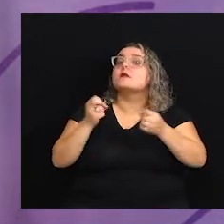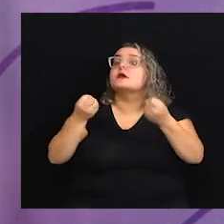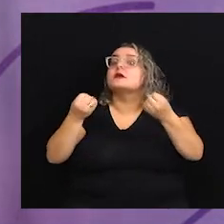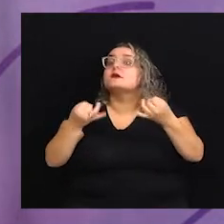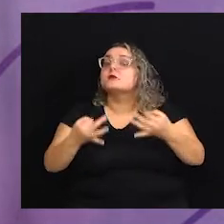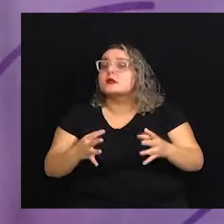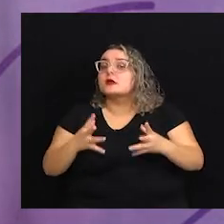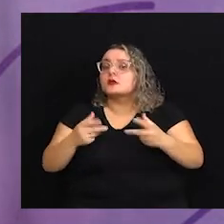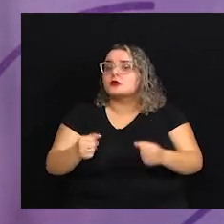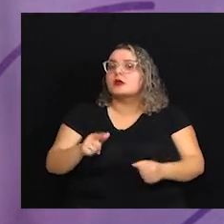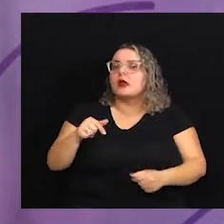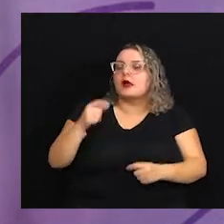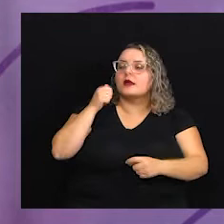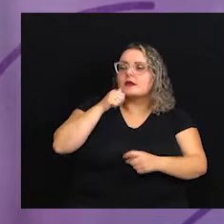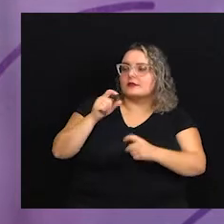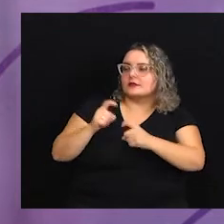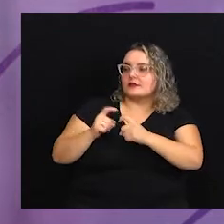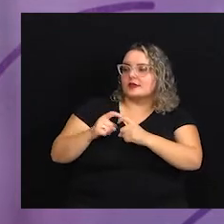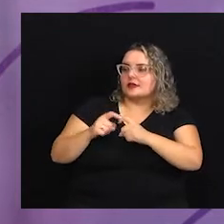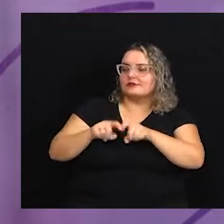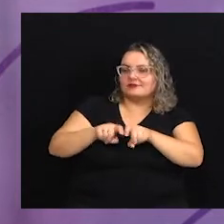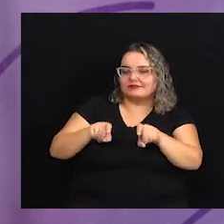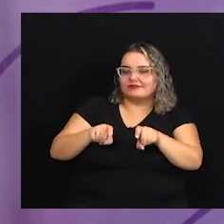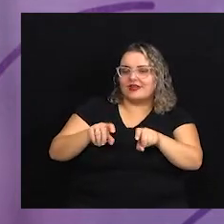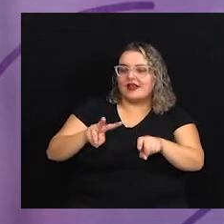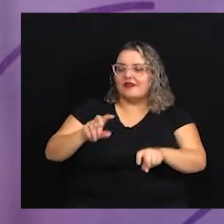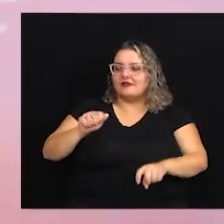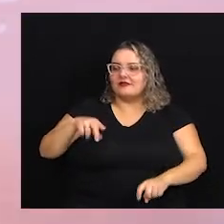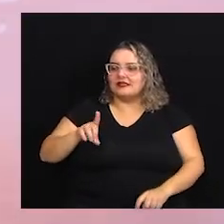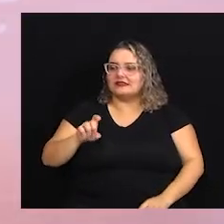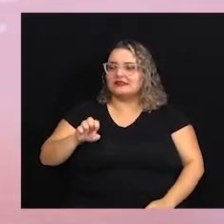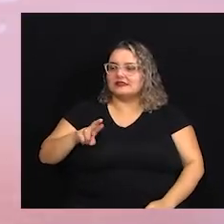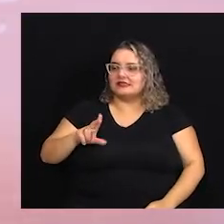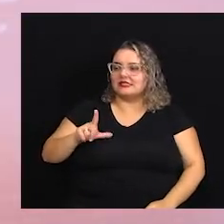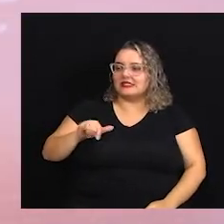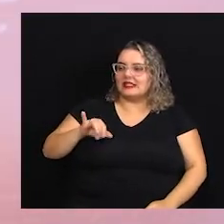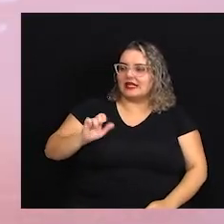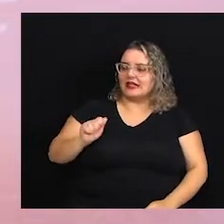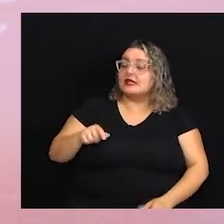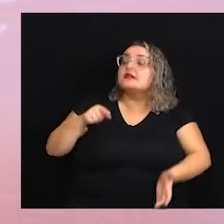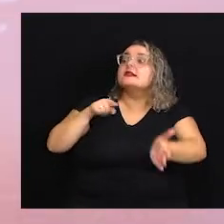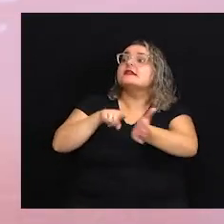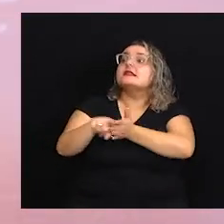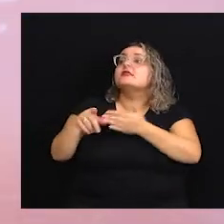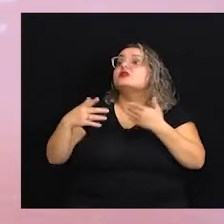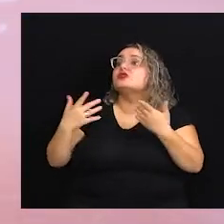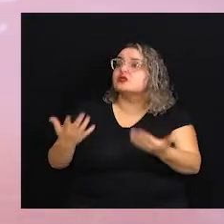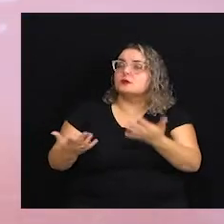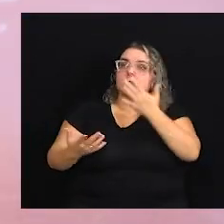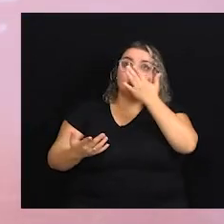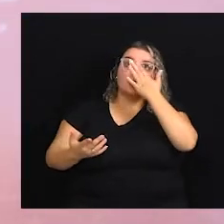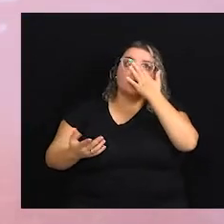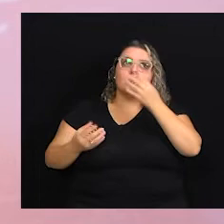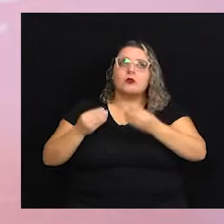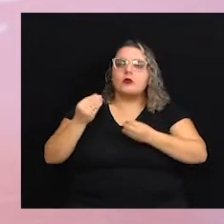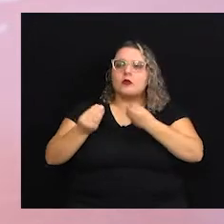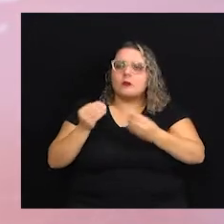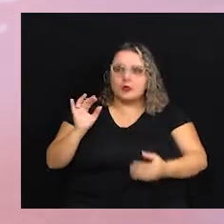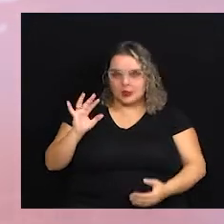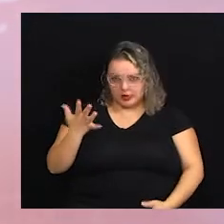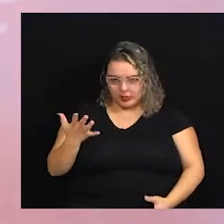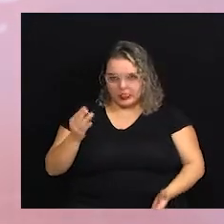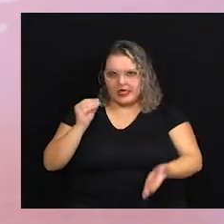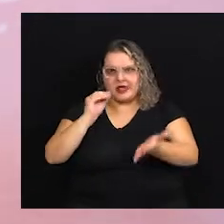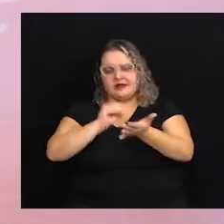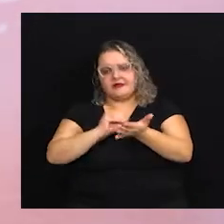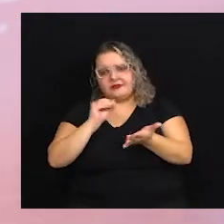explicando tudo é a ginecologista Wanderleia Coelho. Deixa eu te perguntar, como que faz, né? A gente sabe que